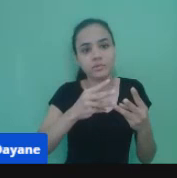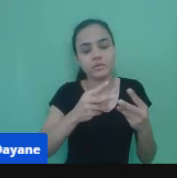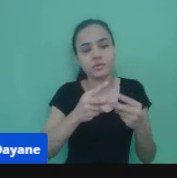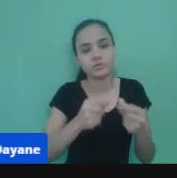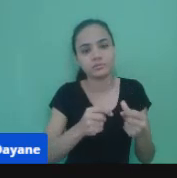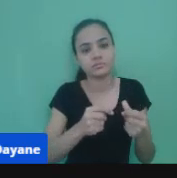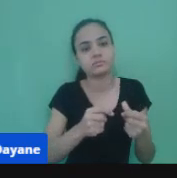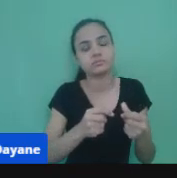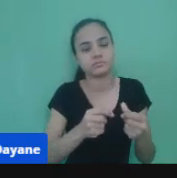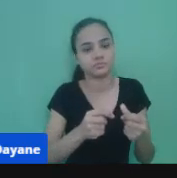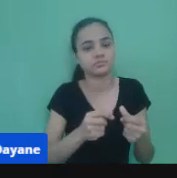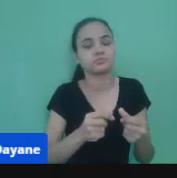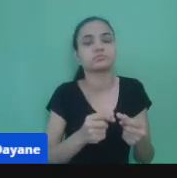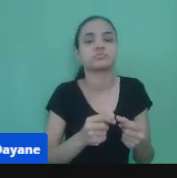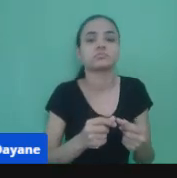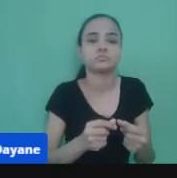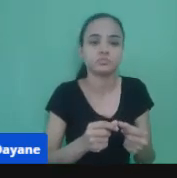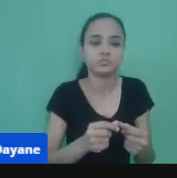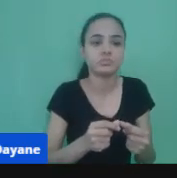para vocês,